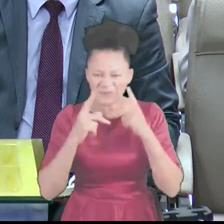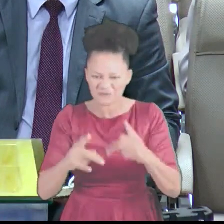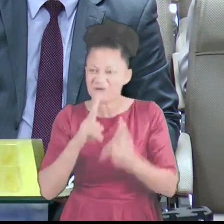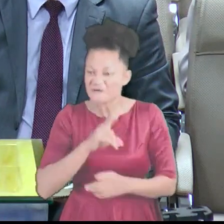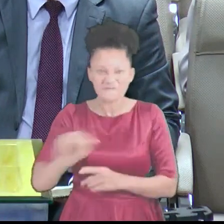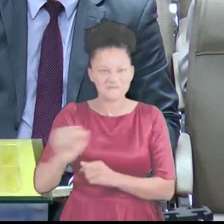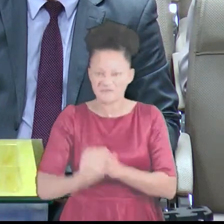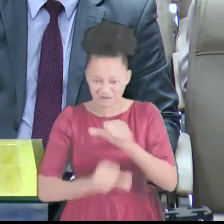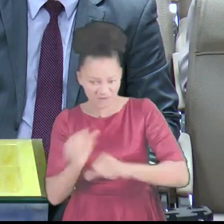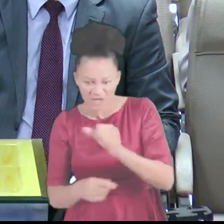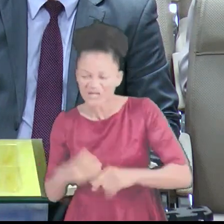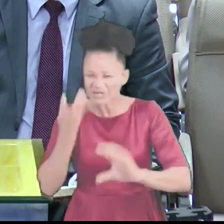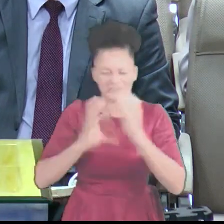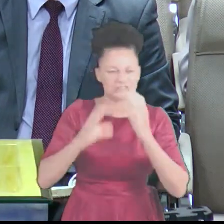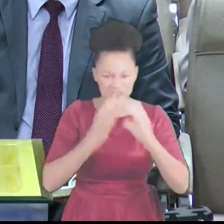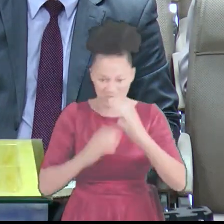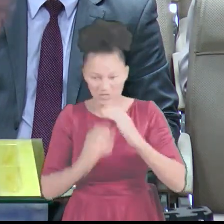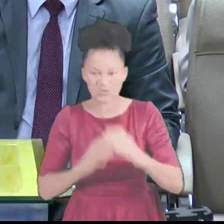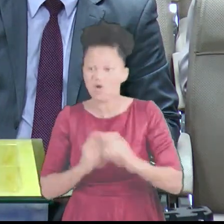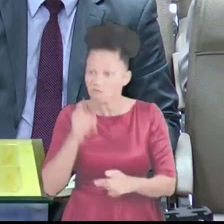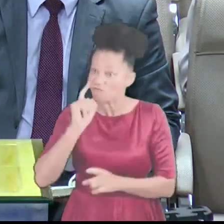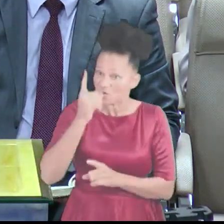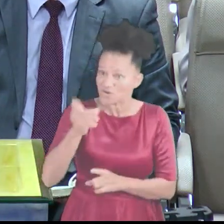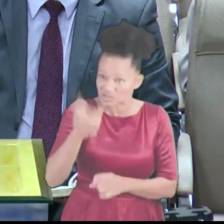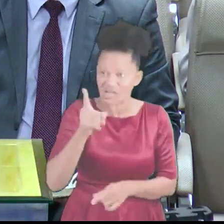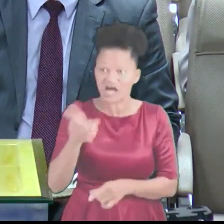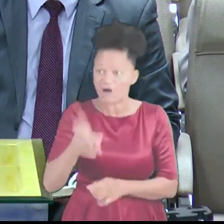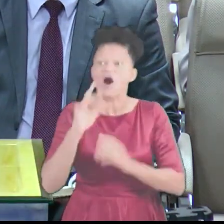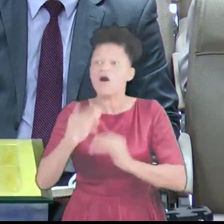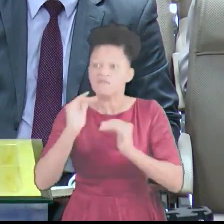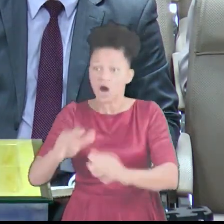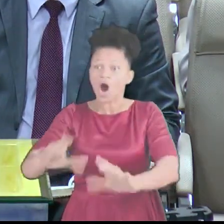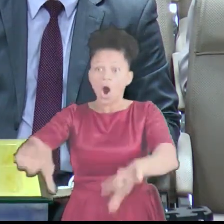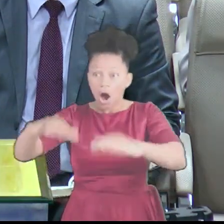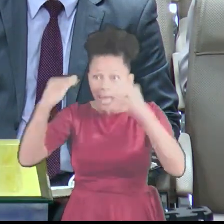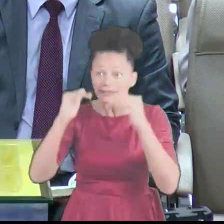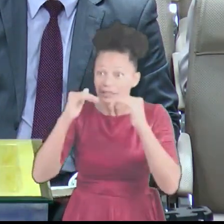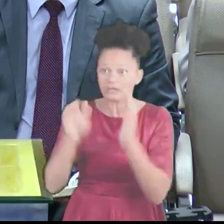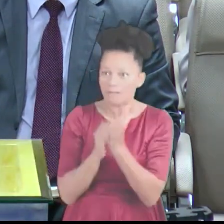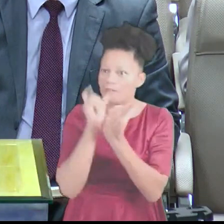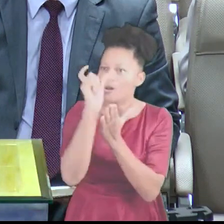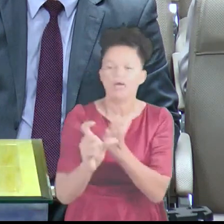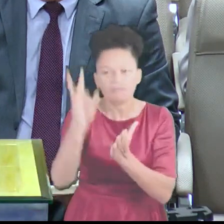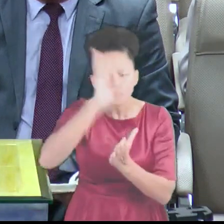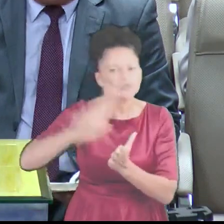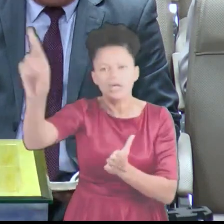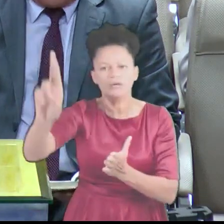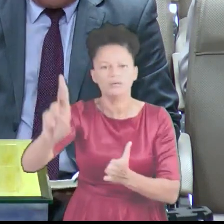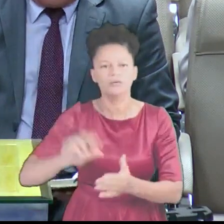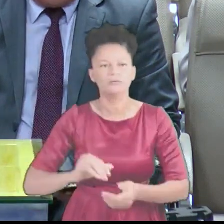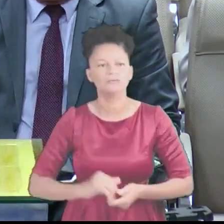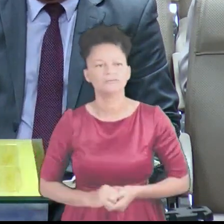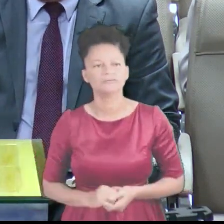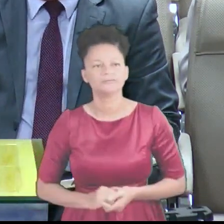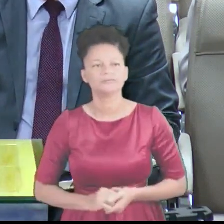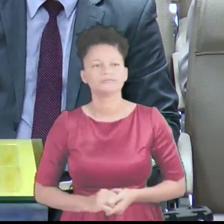vai fazer tu cantar de novo. Osso seco, ouça a palavra do Senhor.